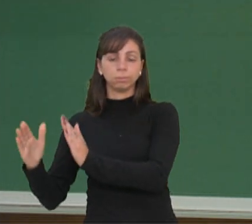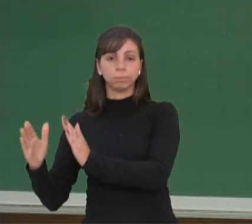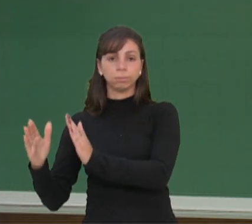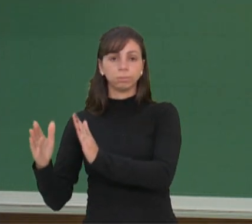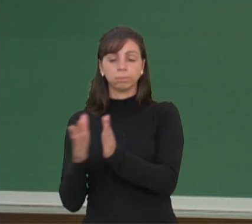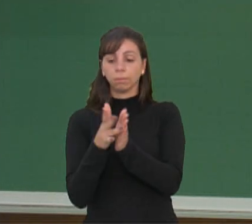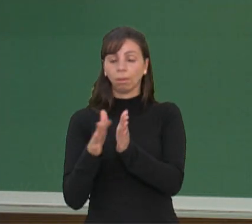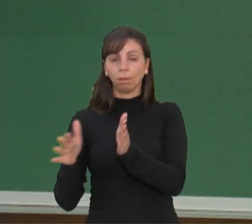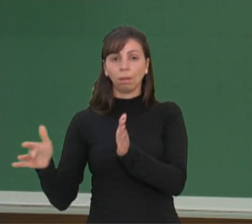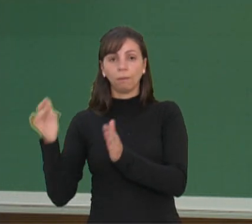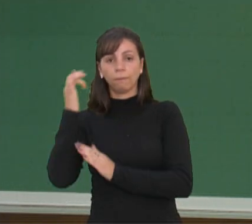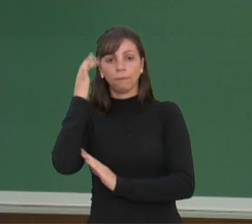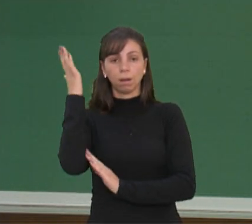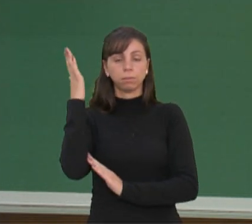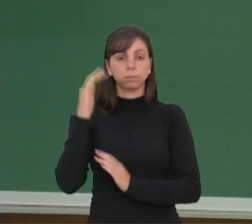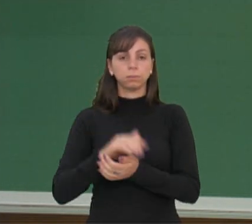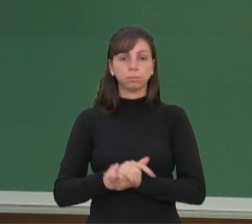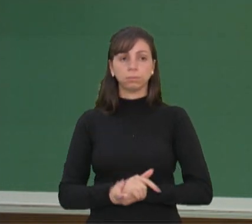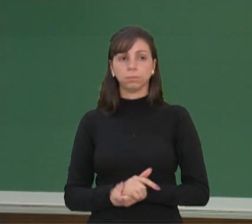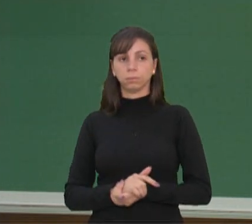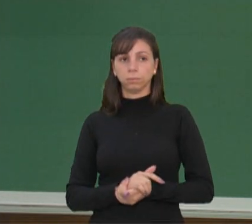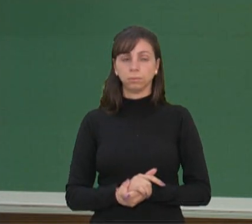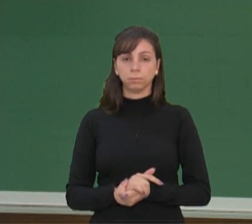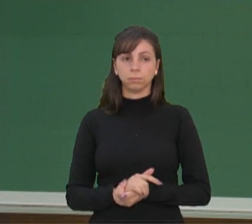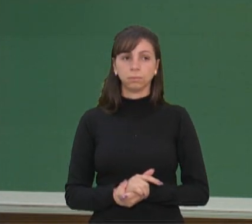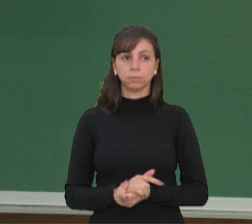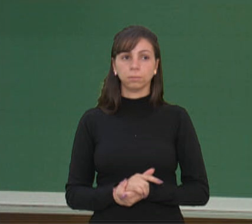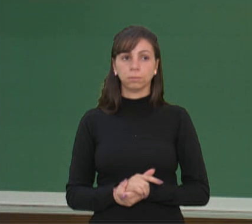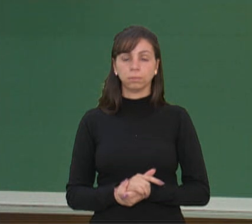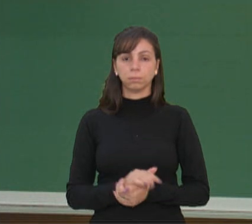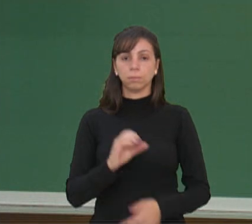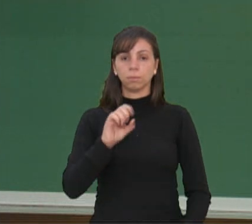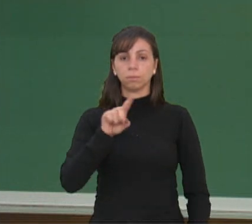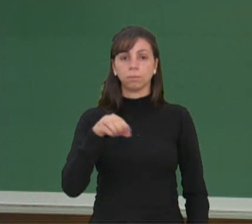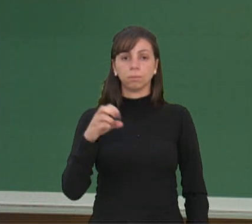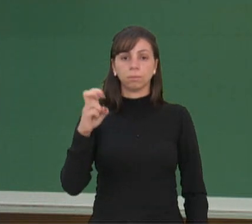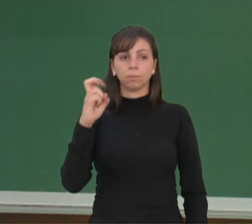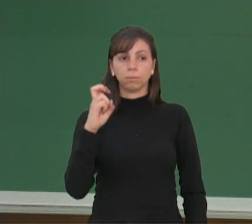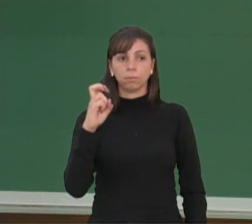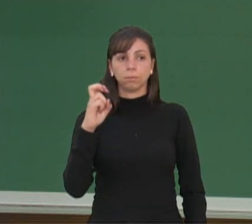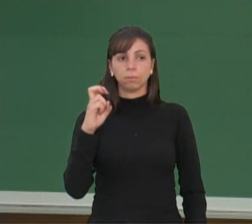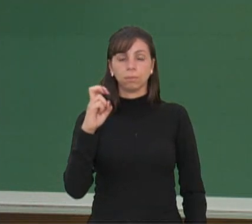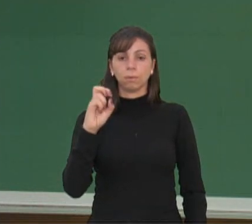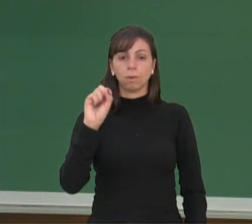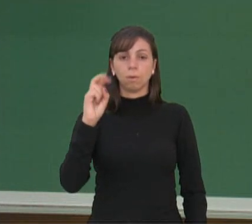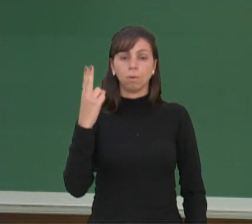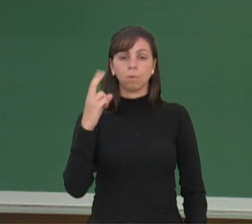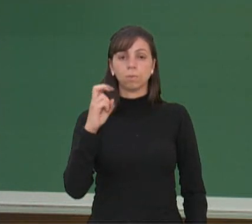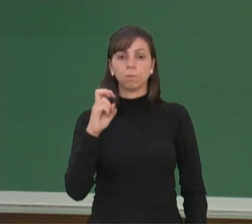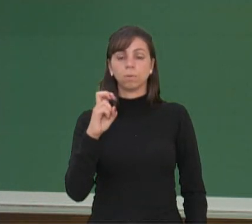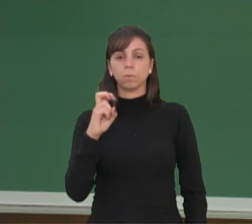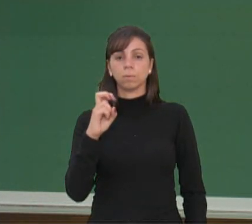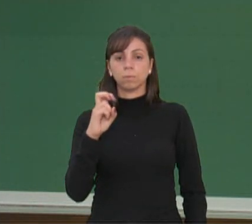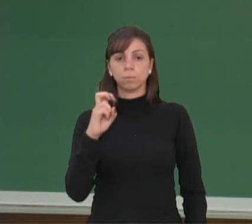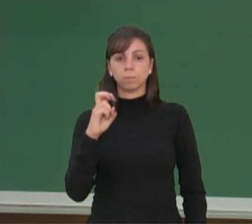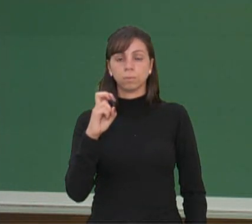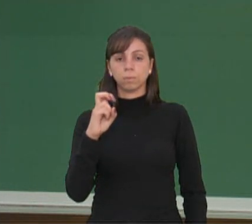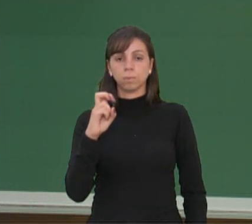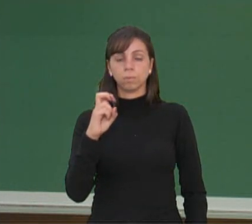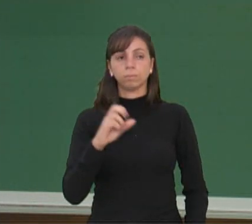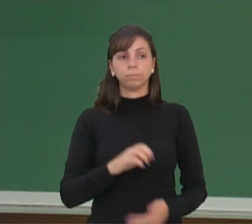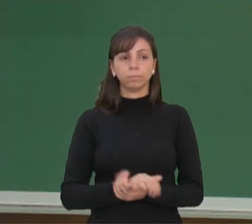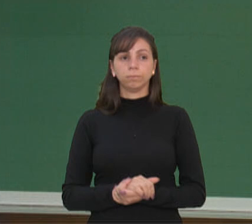contar facilmente o número de casas decimais. Certo? Então, aqui, 0,5 ou 5 décimos. E